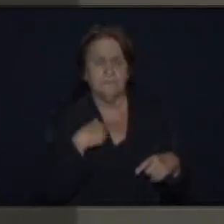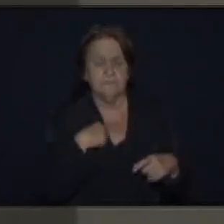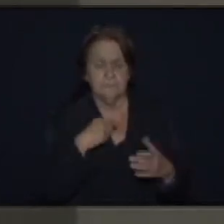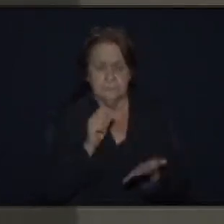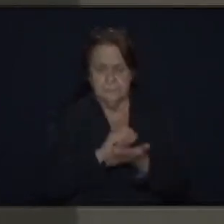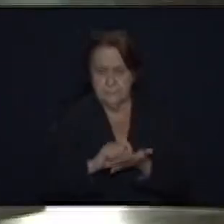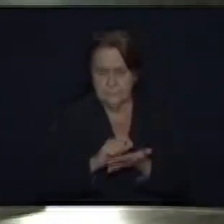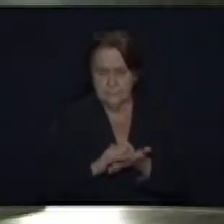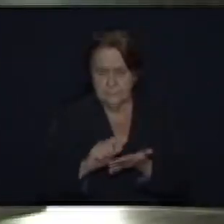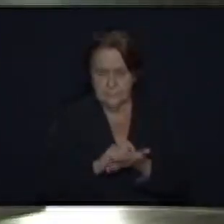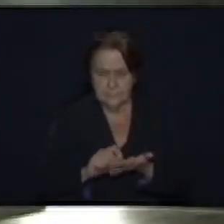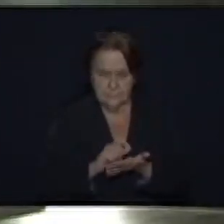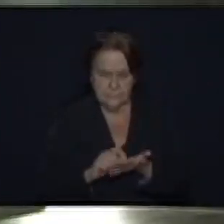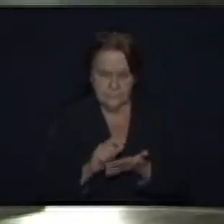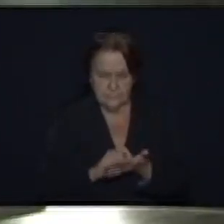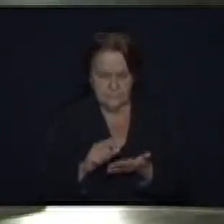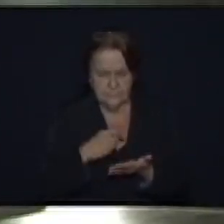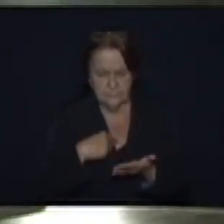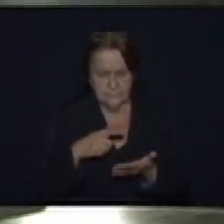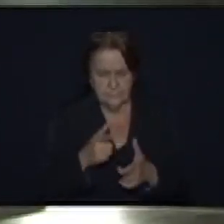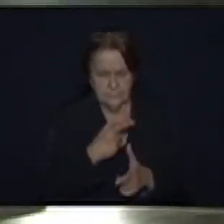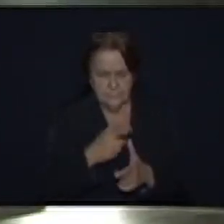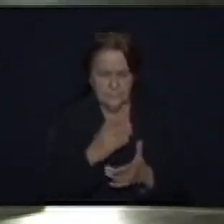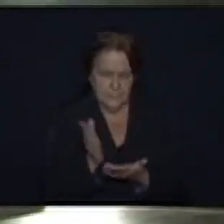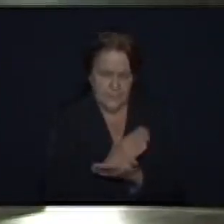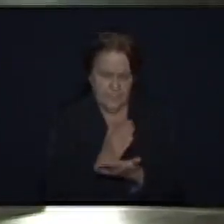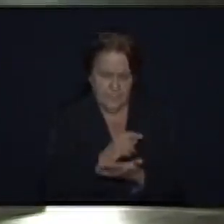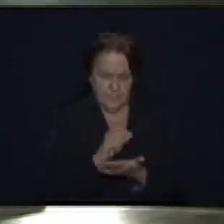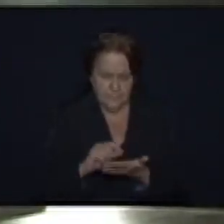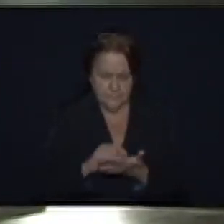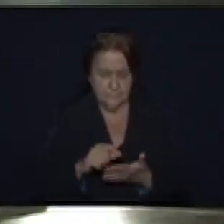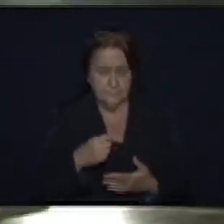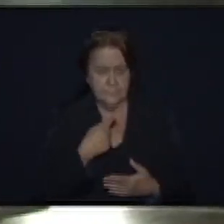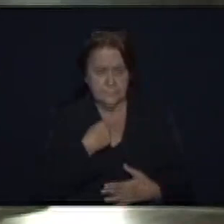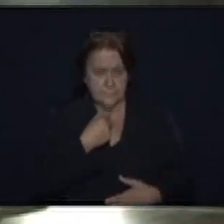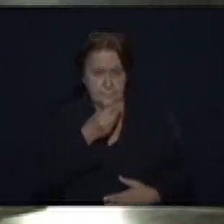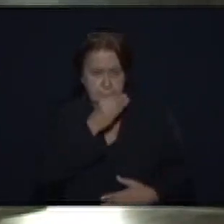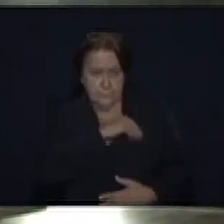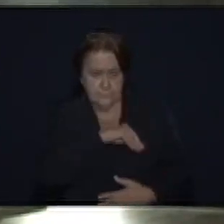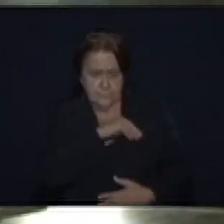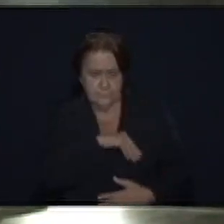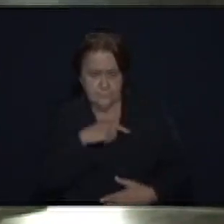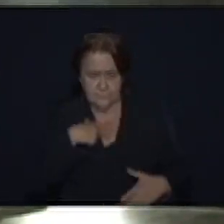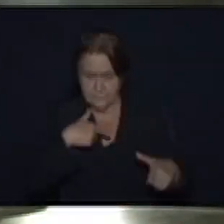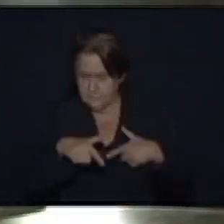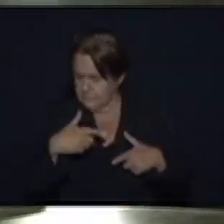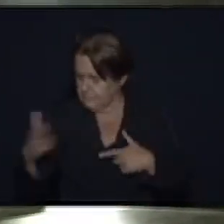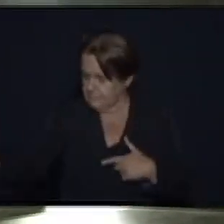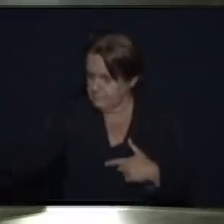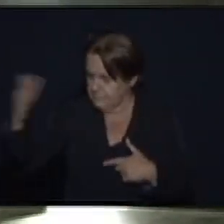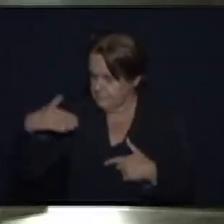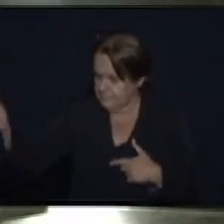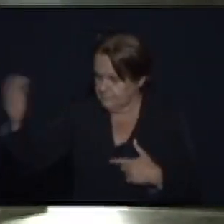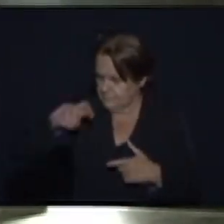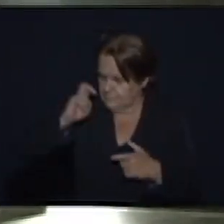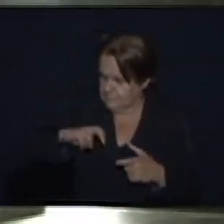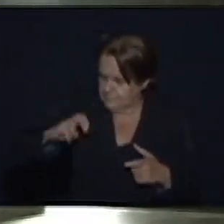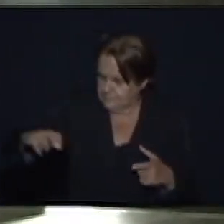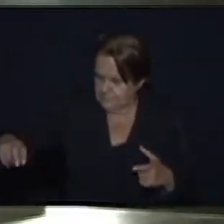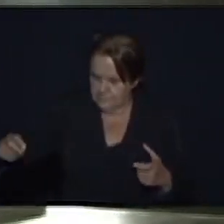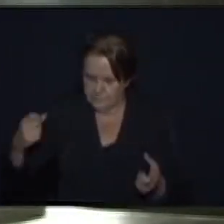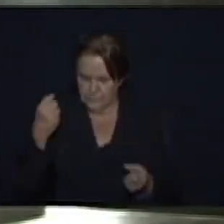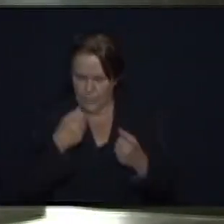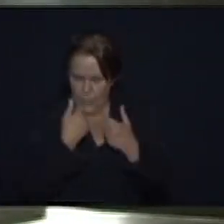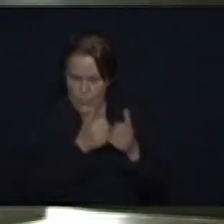dia de pagamento sabe nós fazemos Nós vamos pegar um ônibus Nós levávamos todo mundo que trabalhava na fazenda para cidade